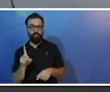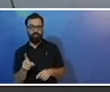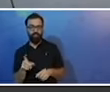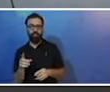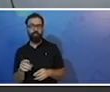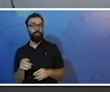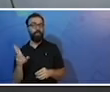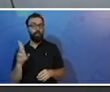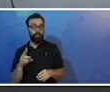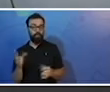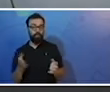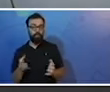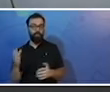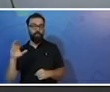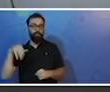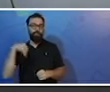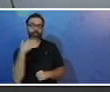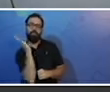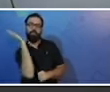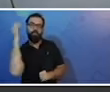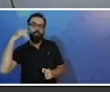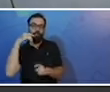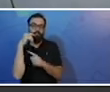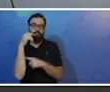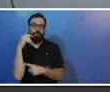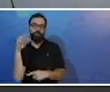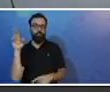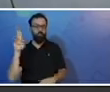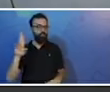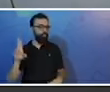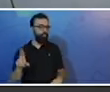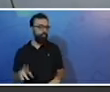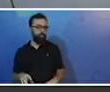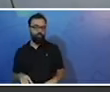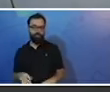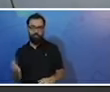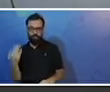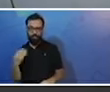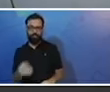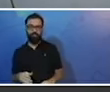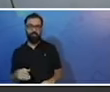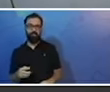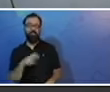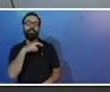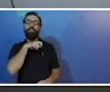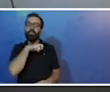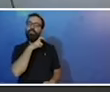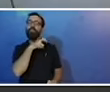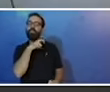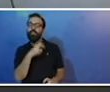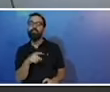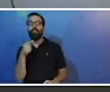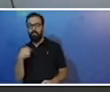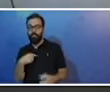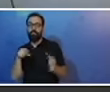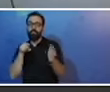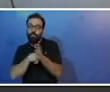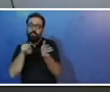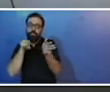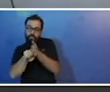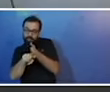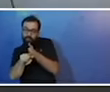o braço inteiro agora pra cobra ficar maior a cobra cresceu agora vamos lá cobrar cobrar eu